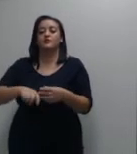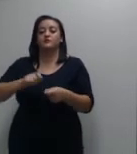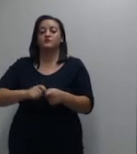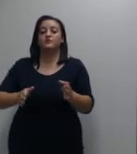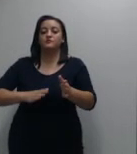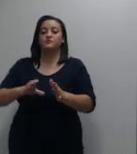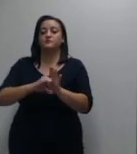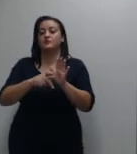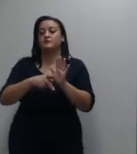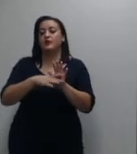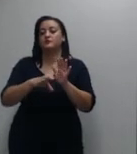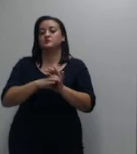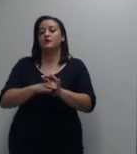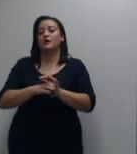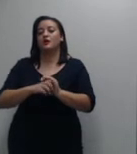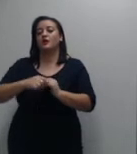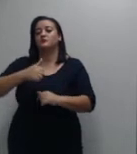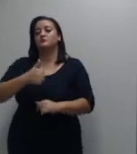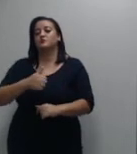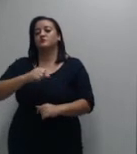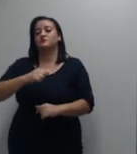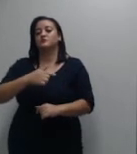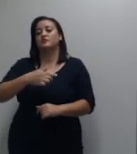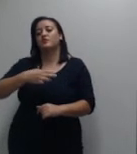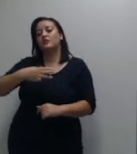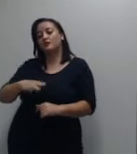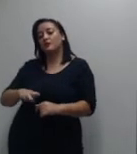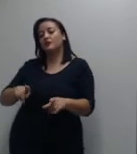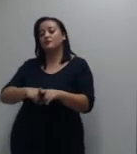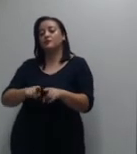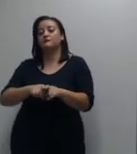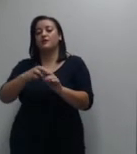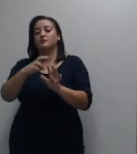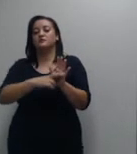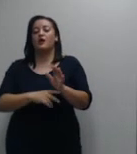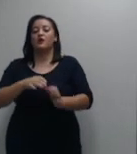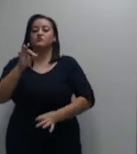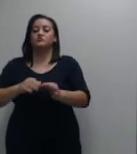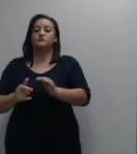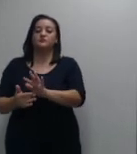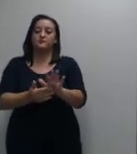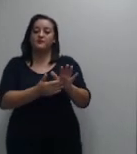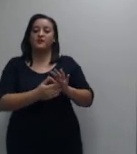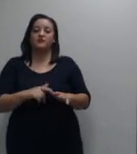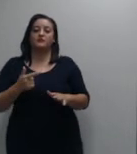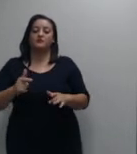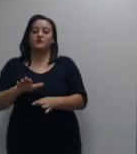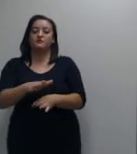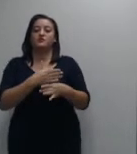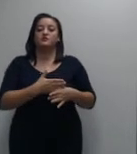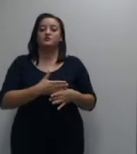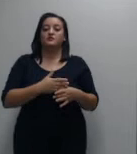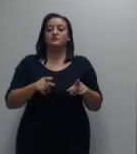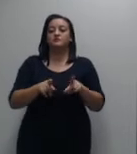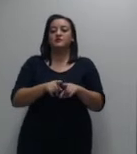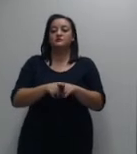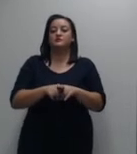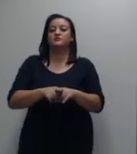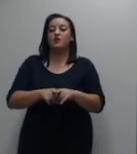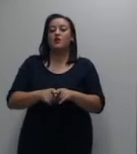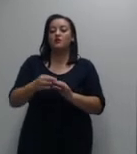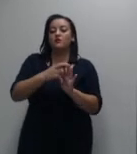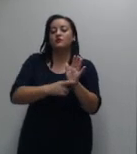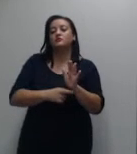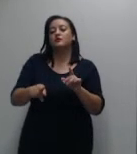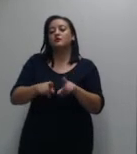do CPC de 73 as premissas Júri os resultados não são afastados por certo o efeito